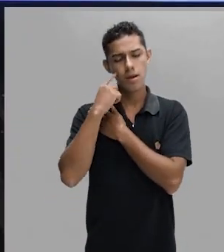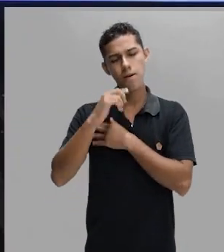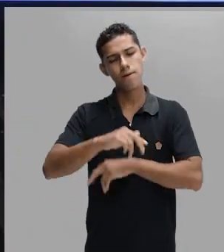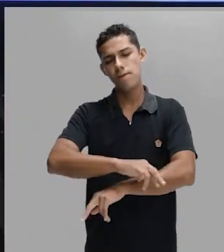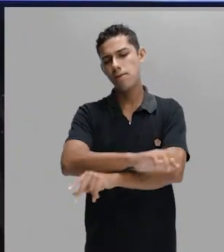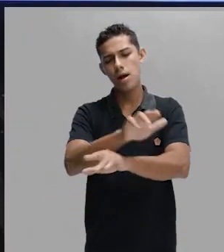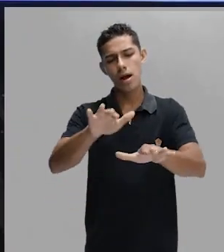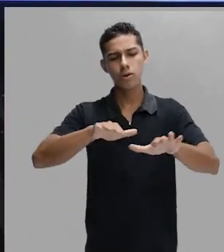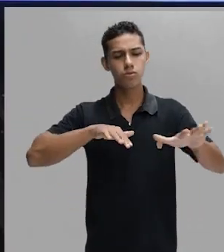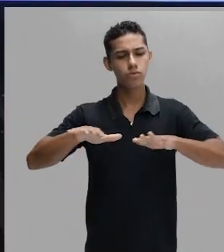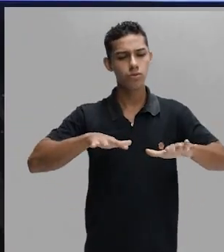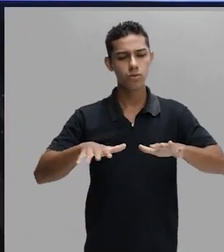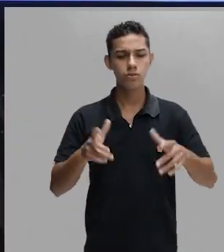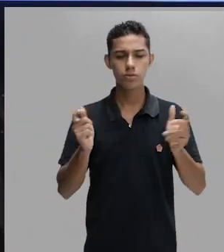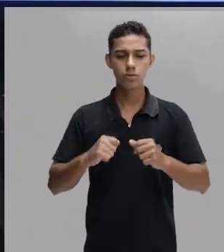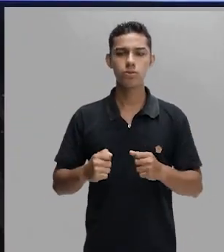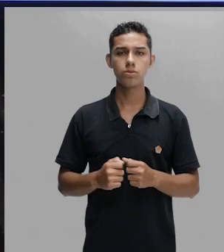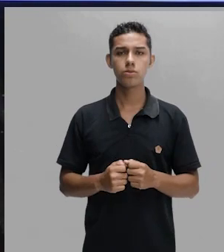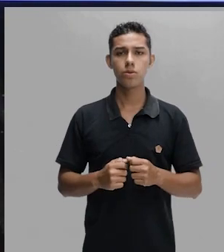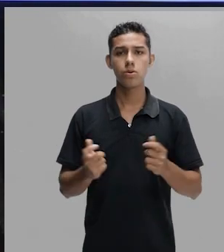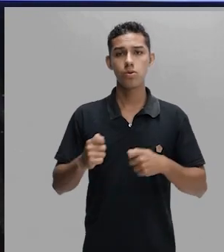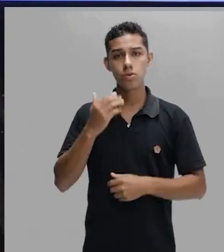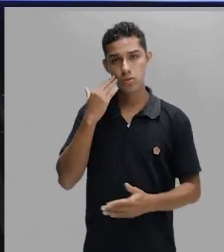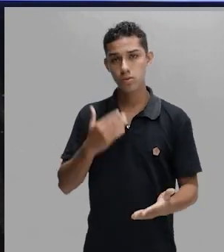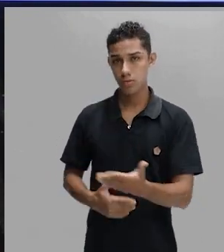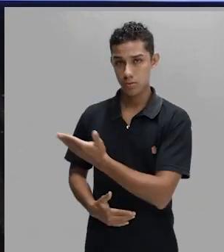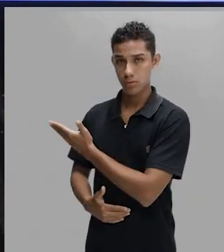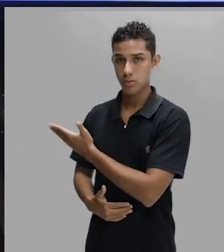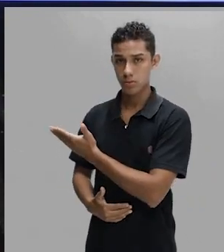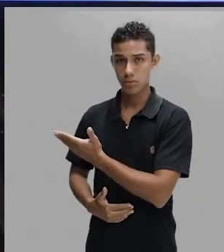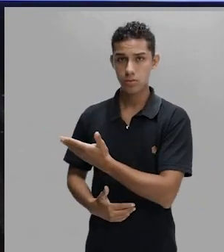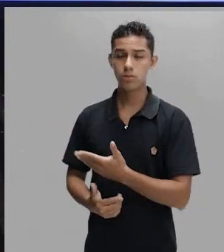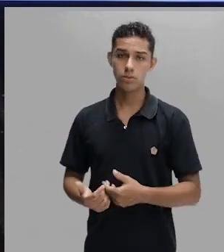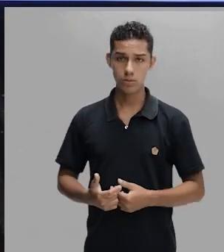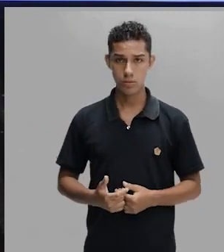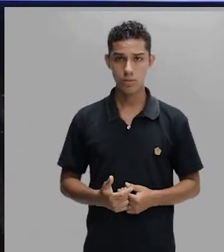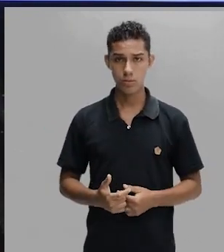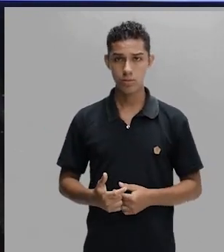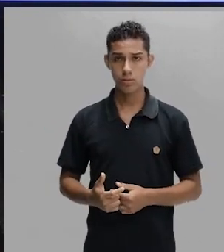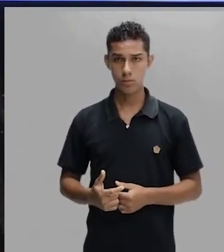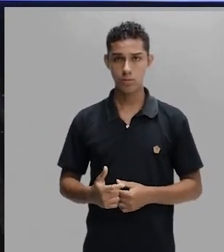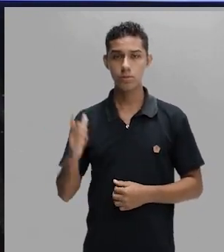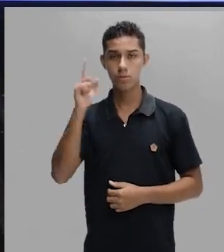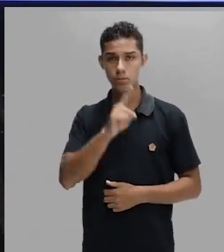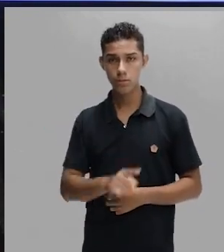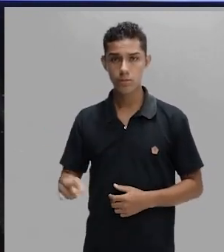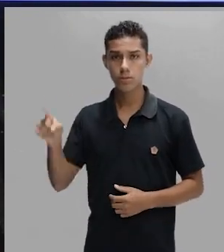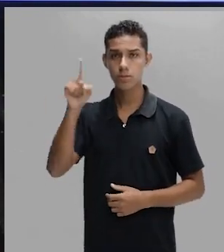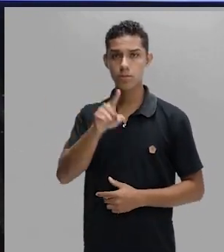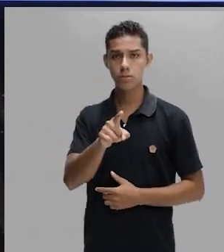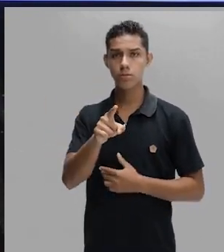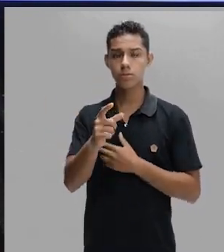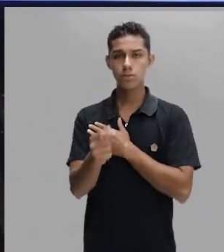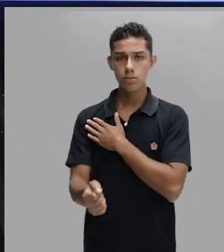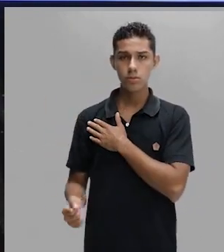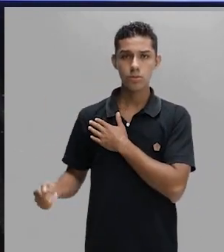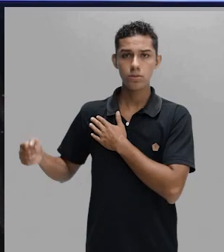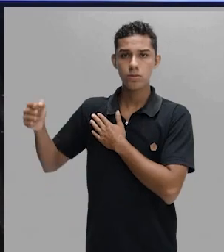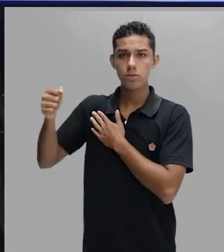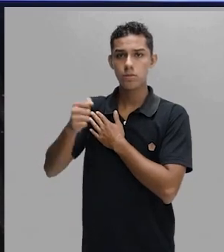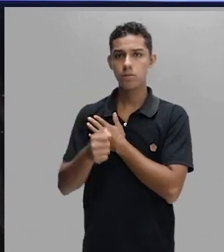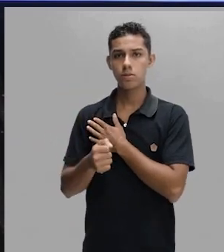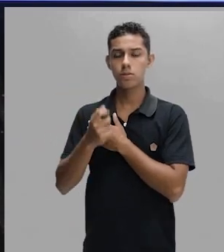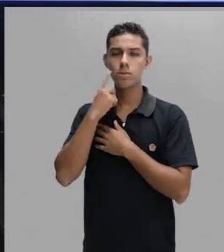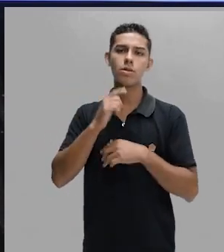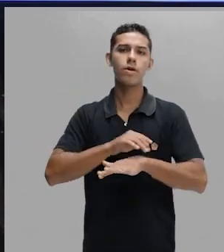vários movimentos. Eu posso abrir meu braço, um movimento de abdução, eu posso estender, eu posso rotacionar esse meu ombro. Então,